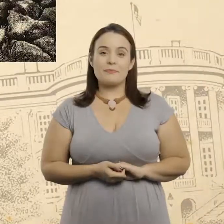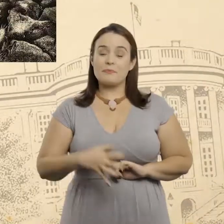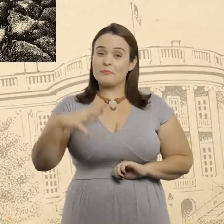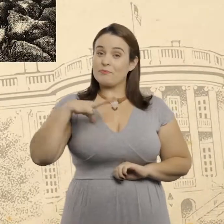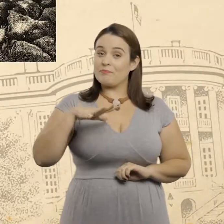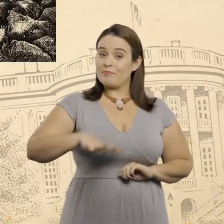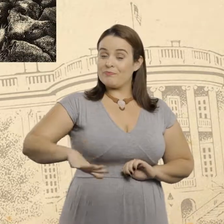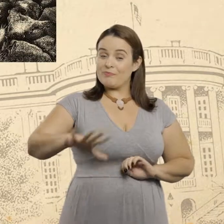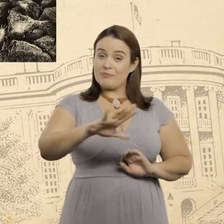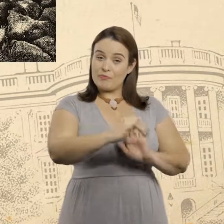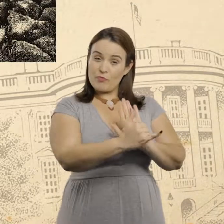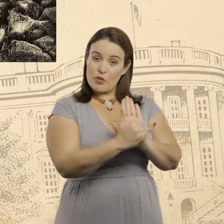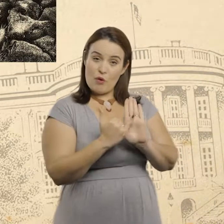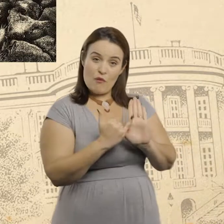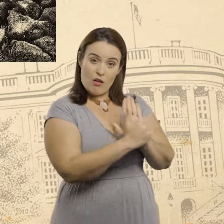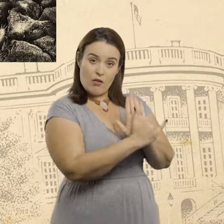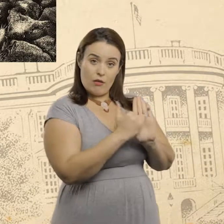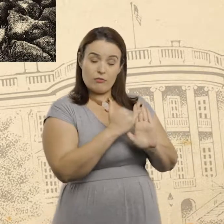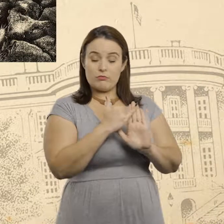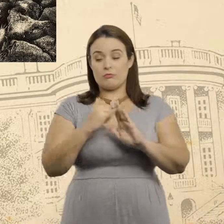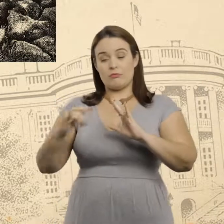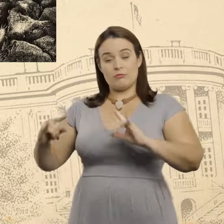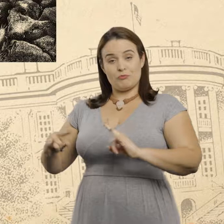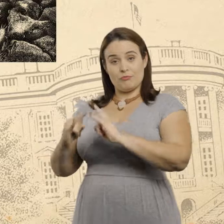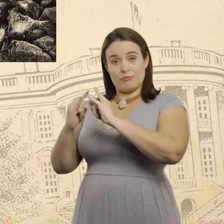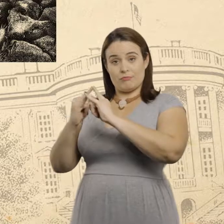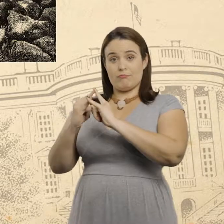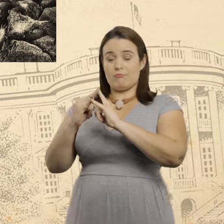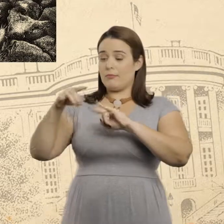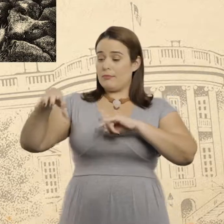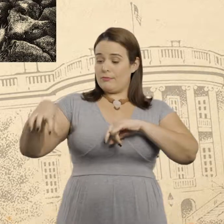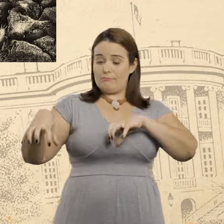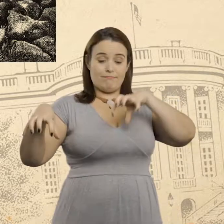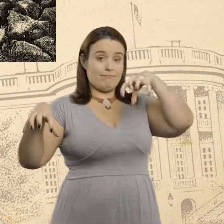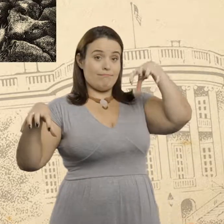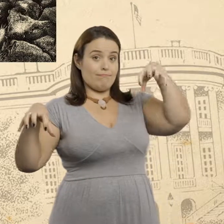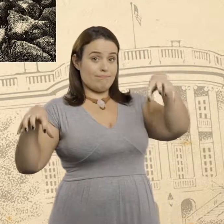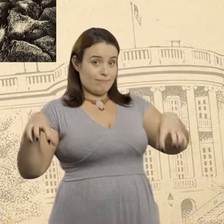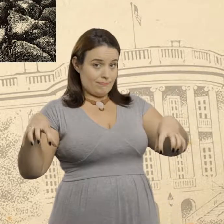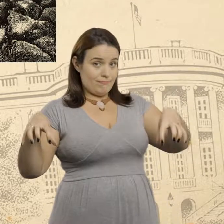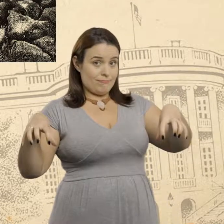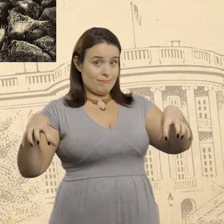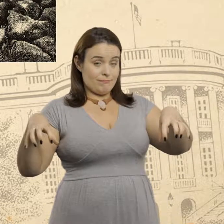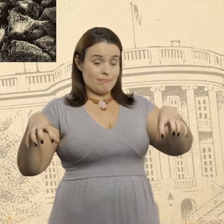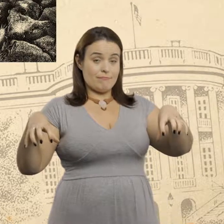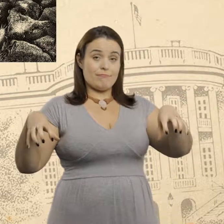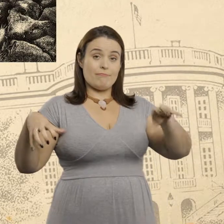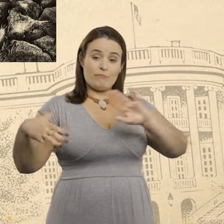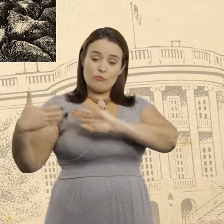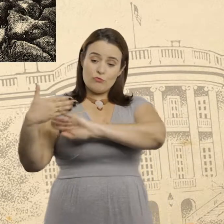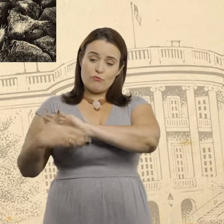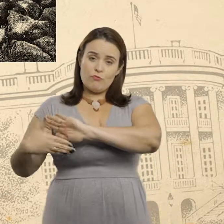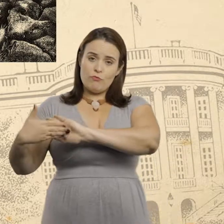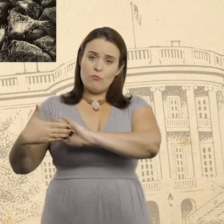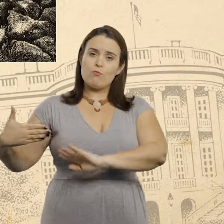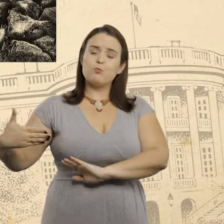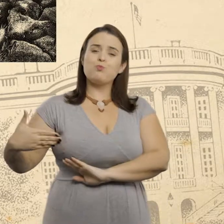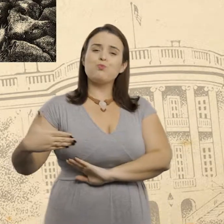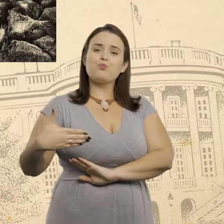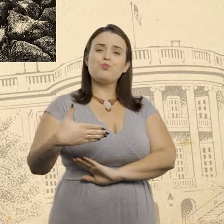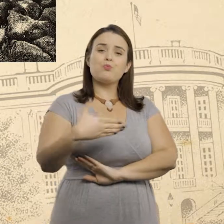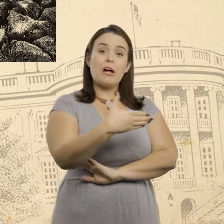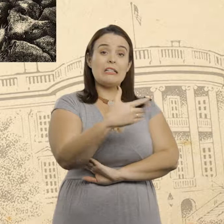A cidade de Nova York e São Francisco ficam uma em cada lado dos Estados Unidos. A viagem de